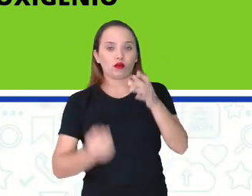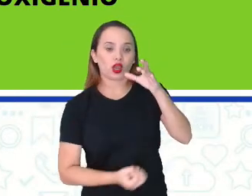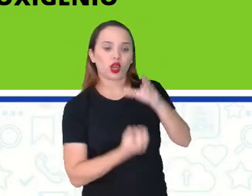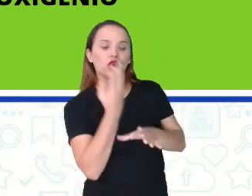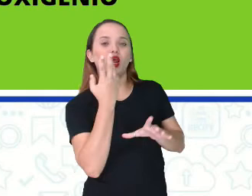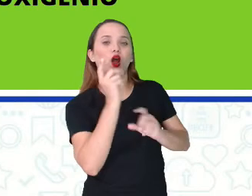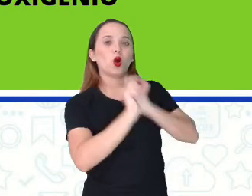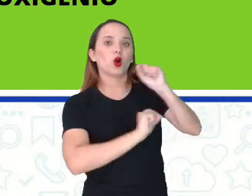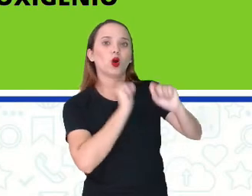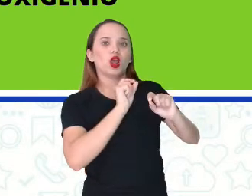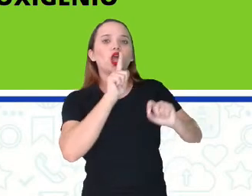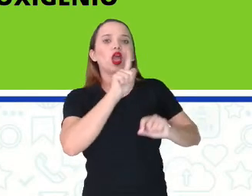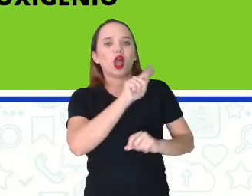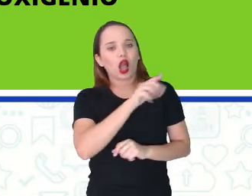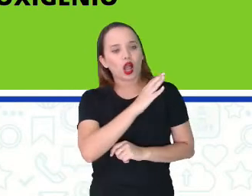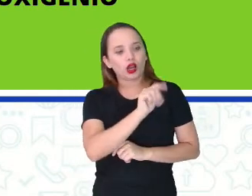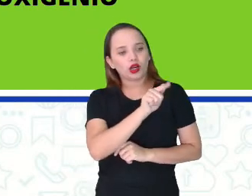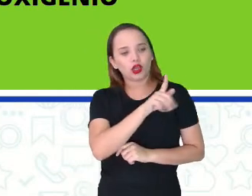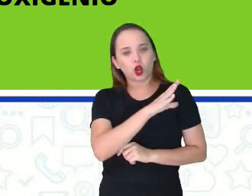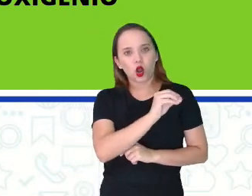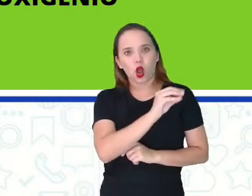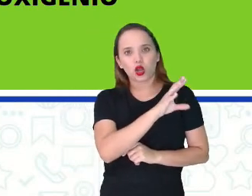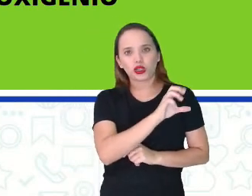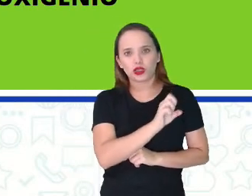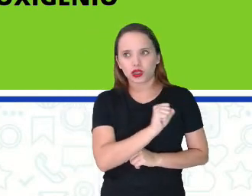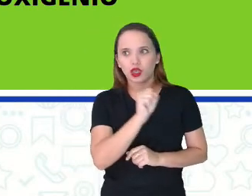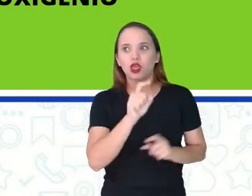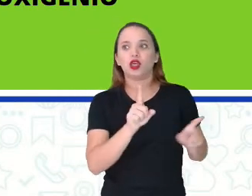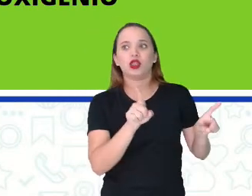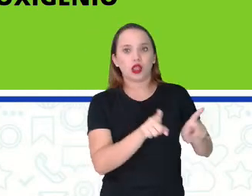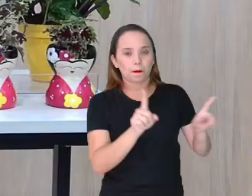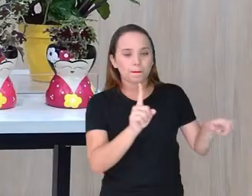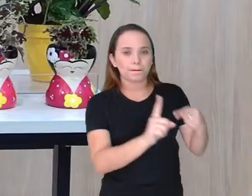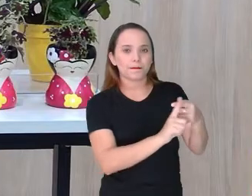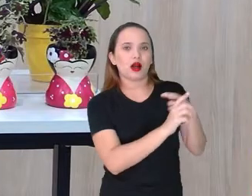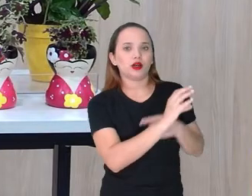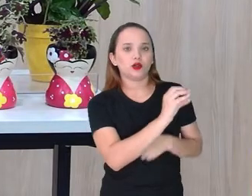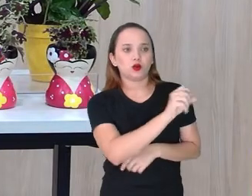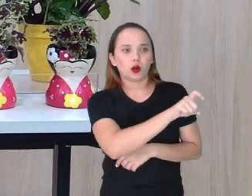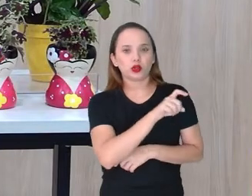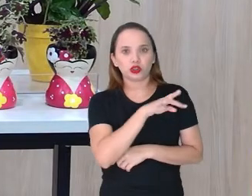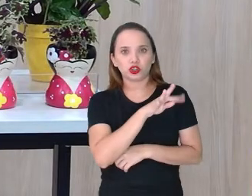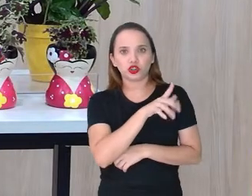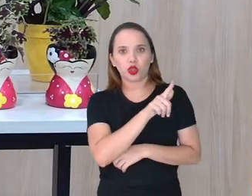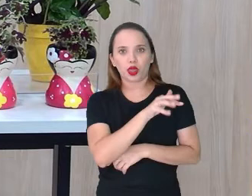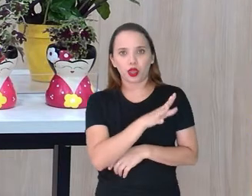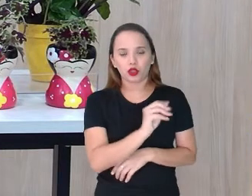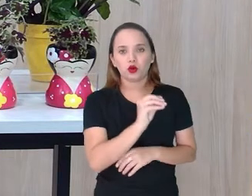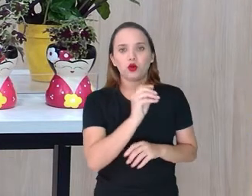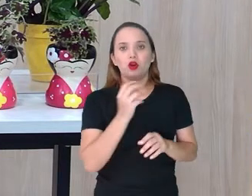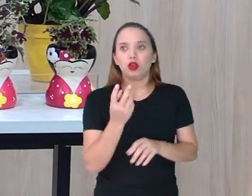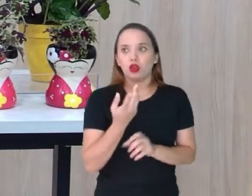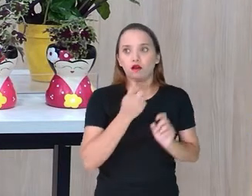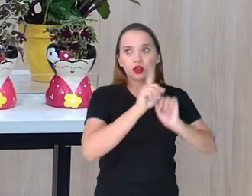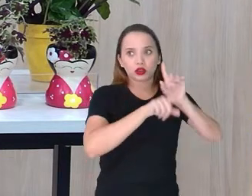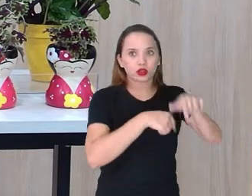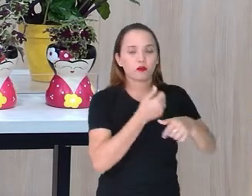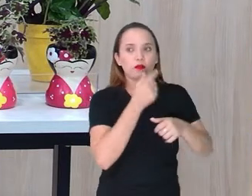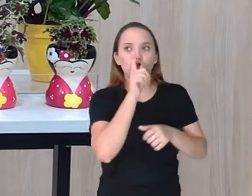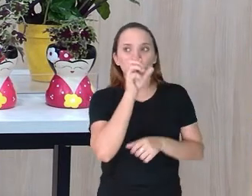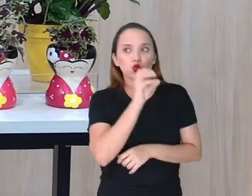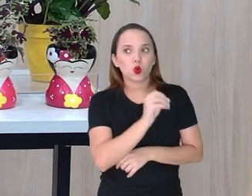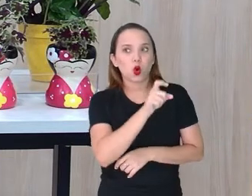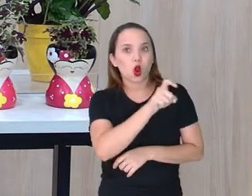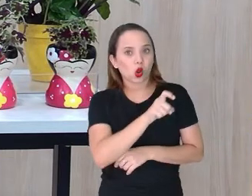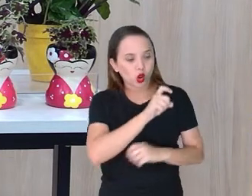e ela vai transformar em glicose e oxigênio, e liberando o oxigênio para o meio ambiente. E a glicose são